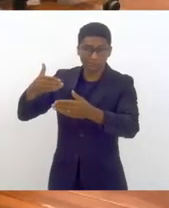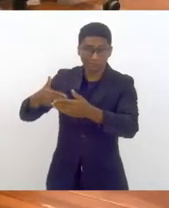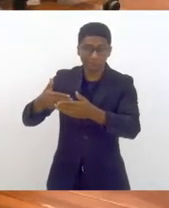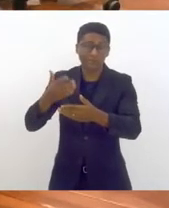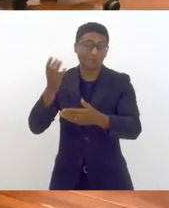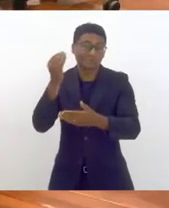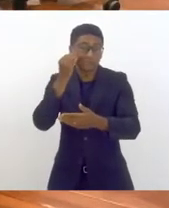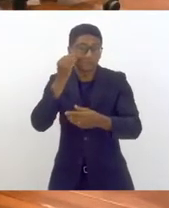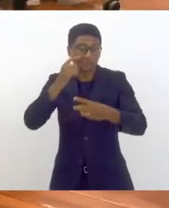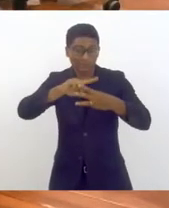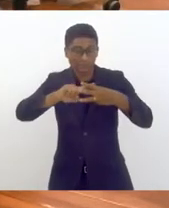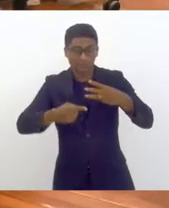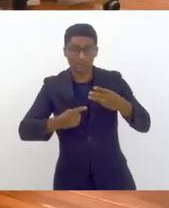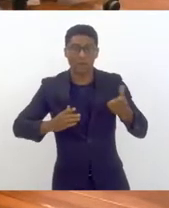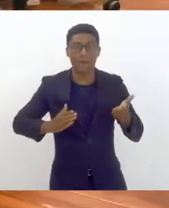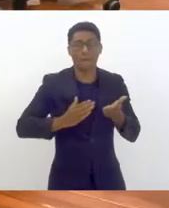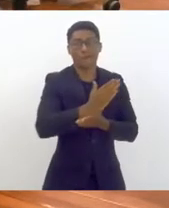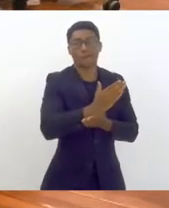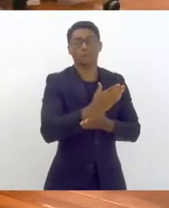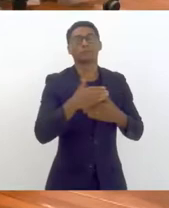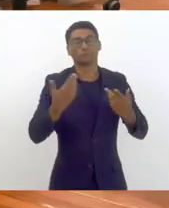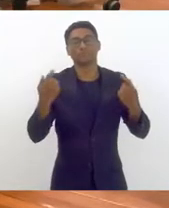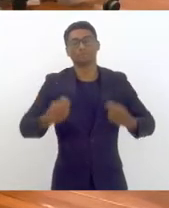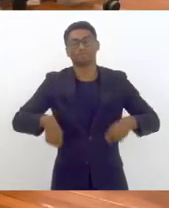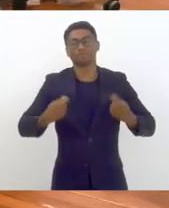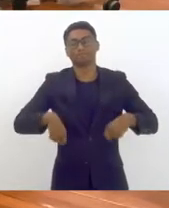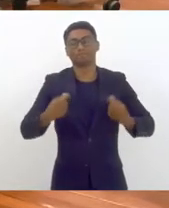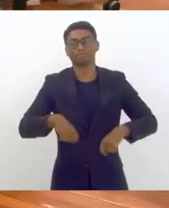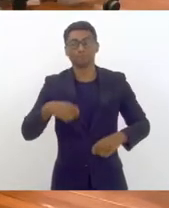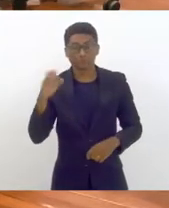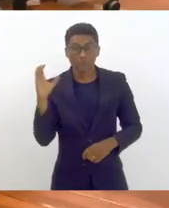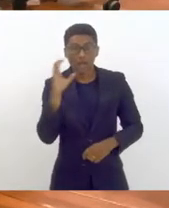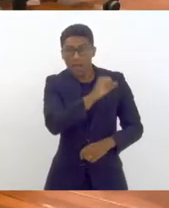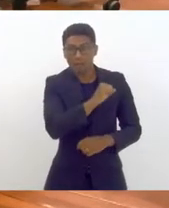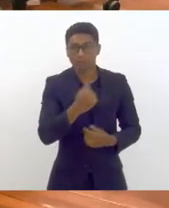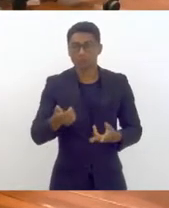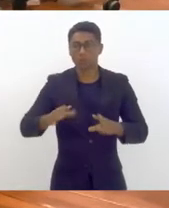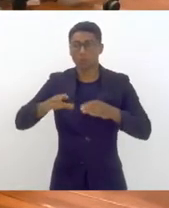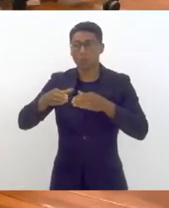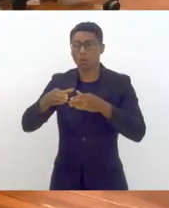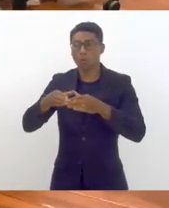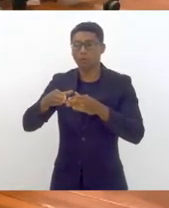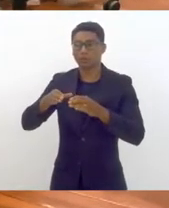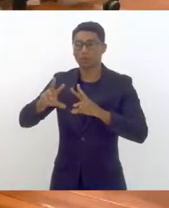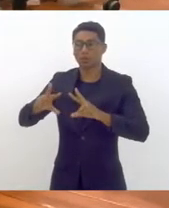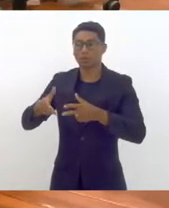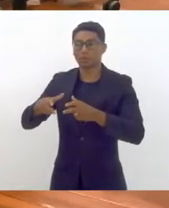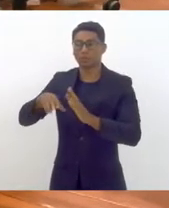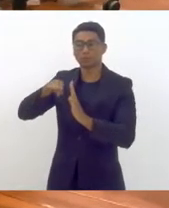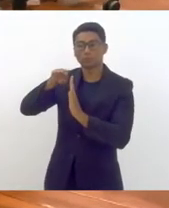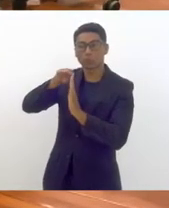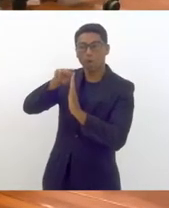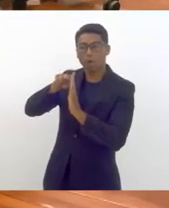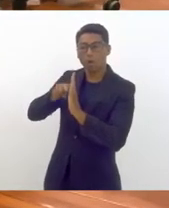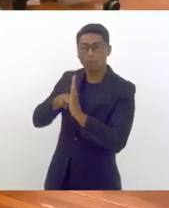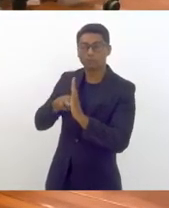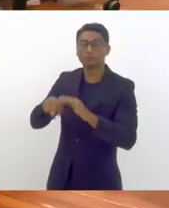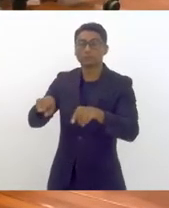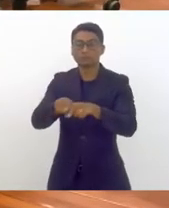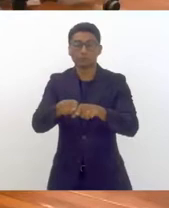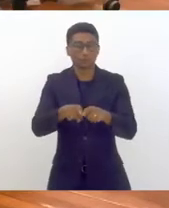gente dê rapidamente encaminhamento, né? A comissão de normas, e também as outras todas que